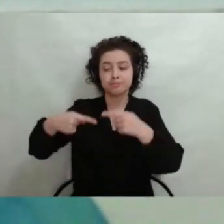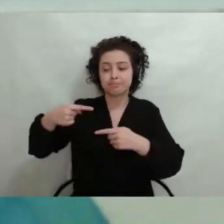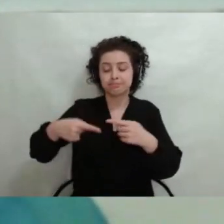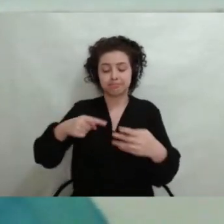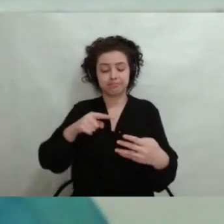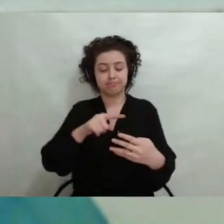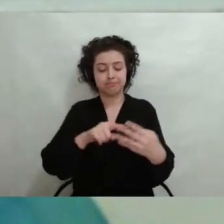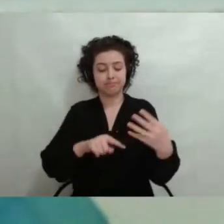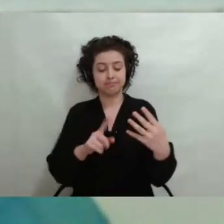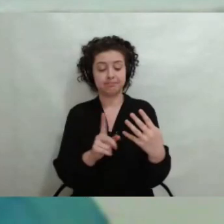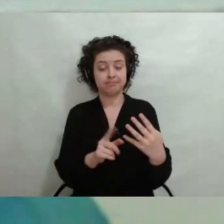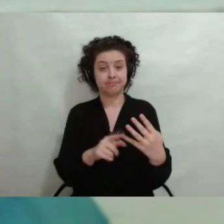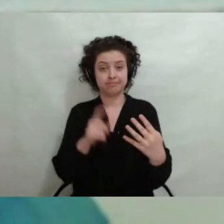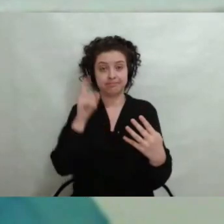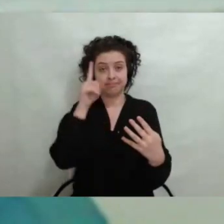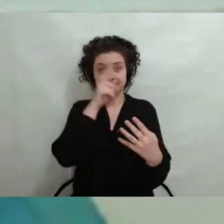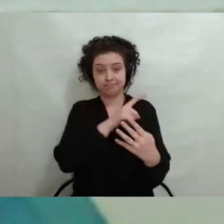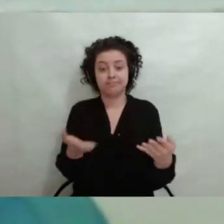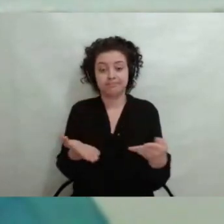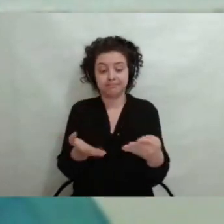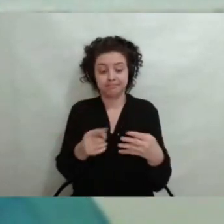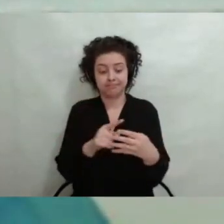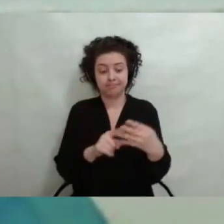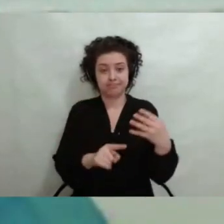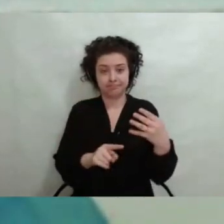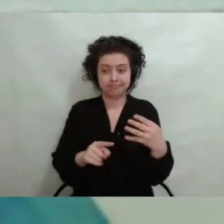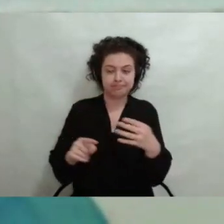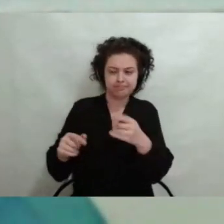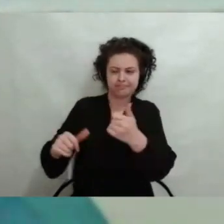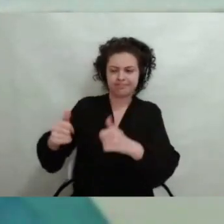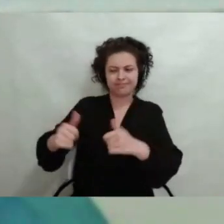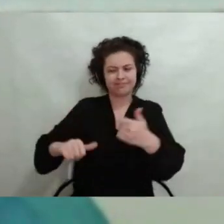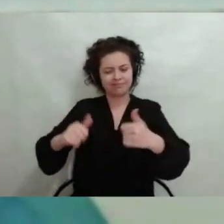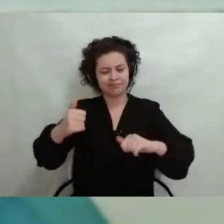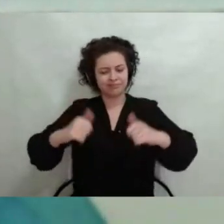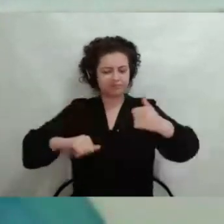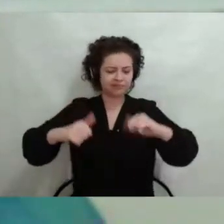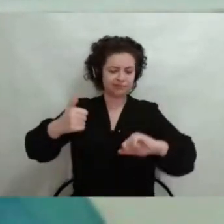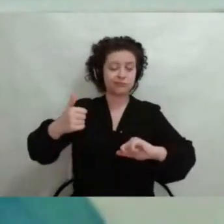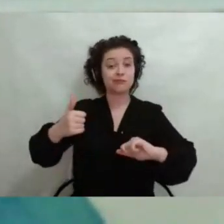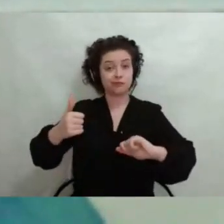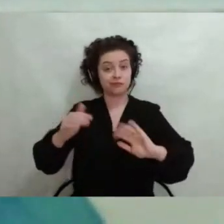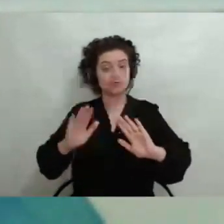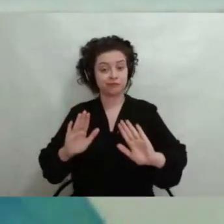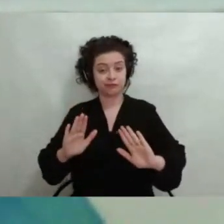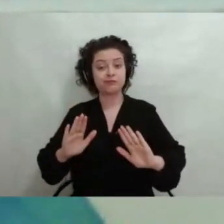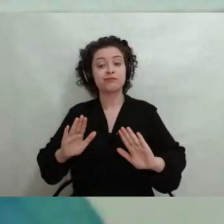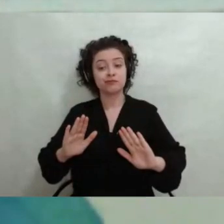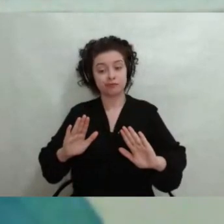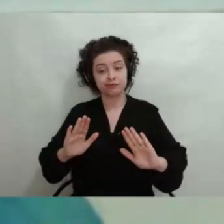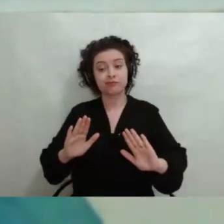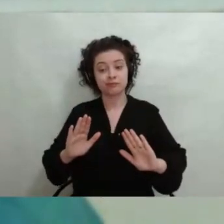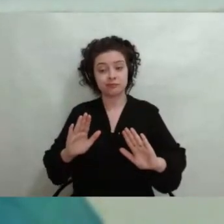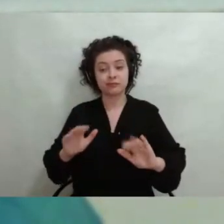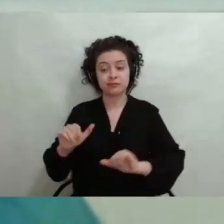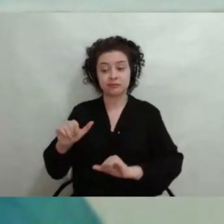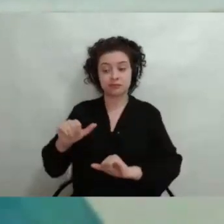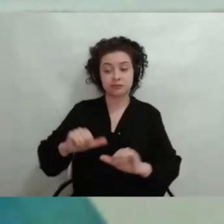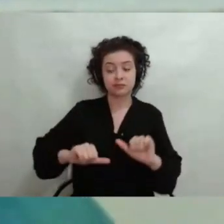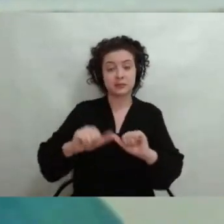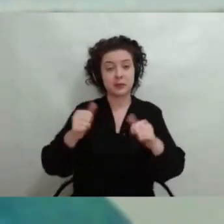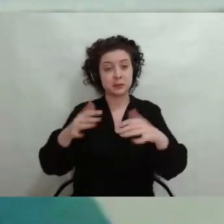temos condições de examinar as possibilidades, inclusive, de ela se transformar numa